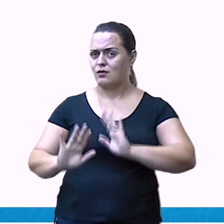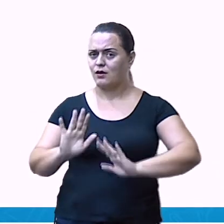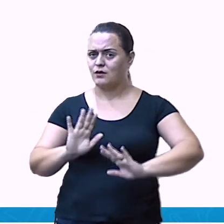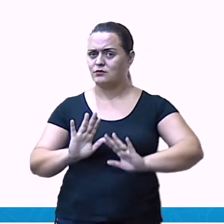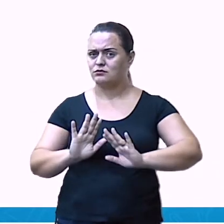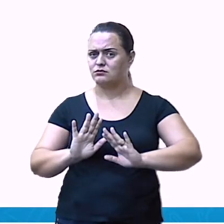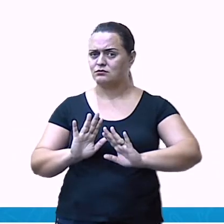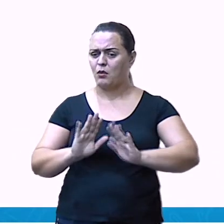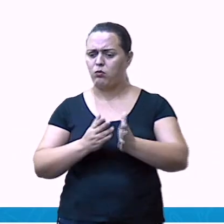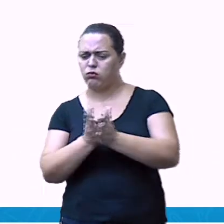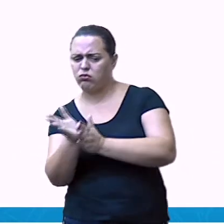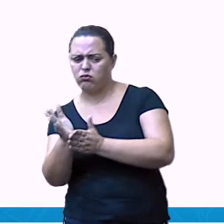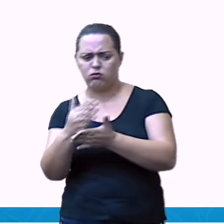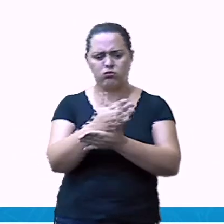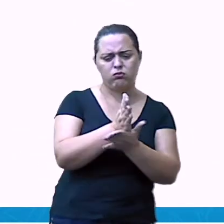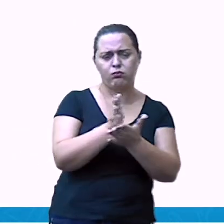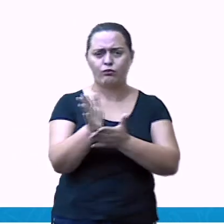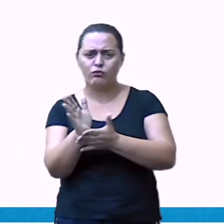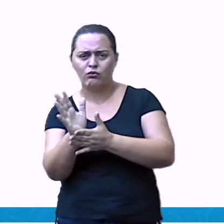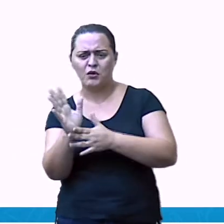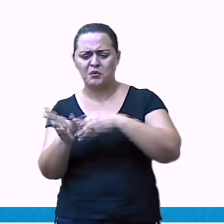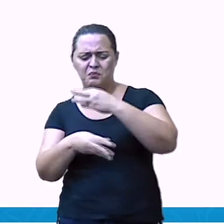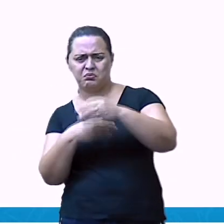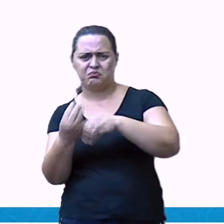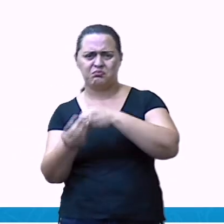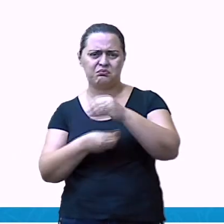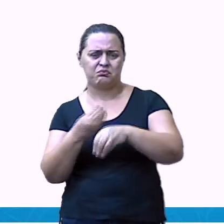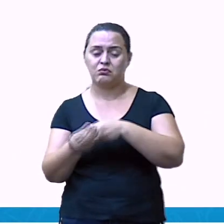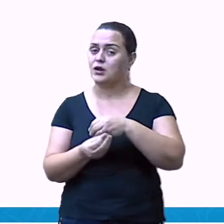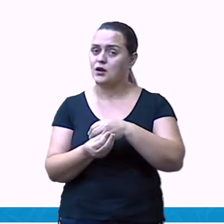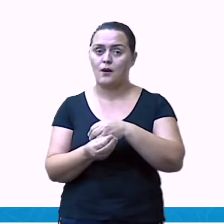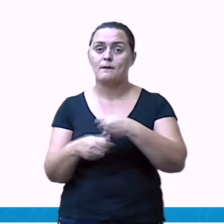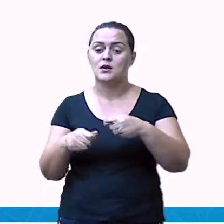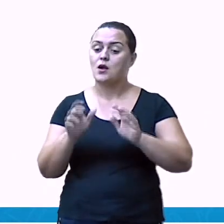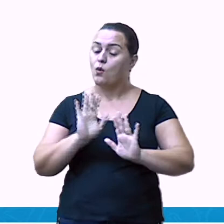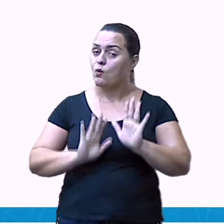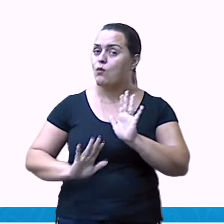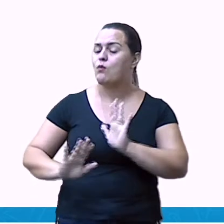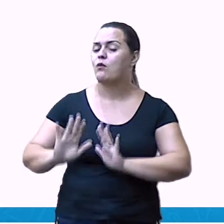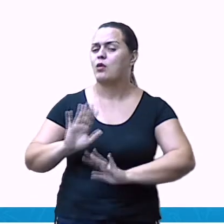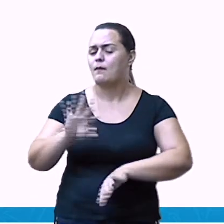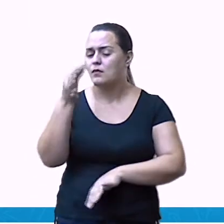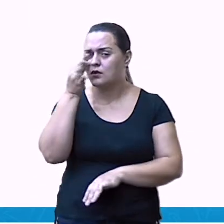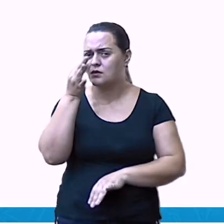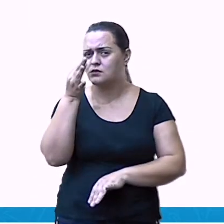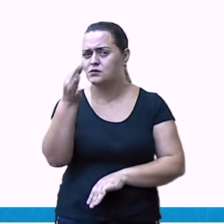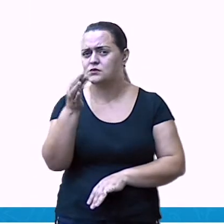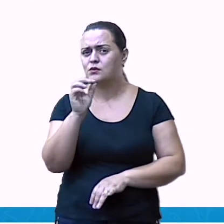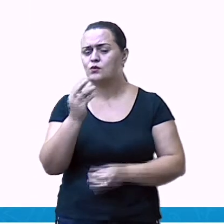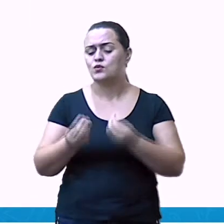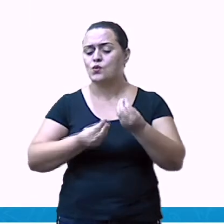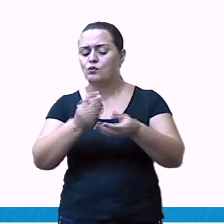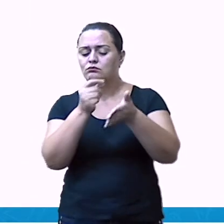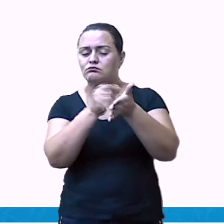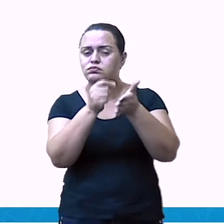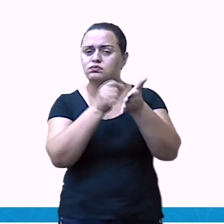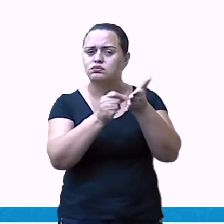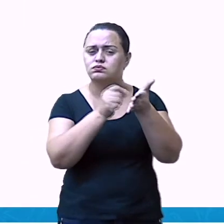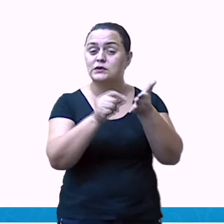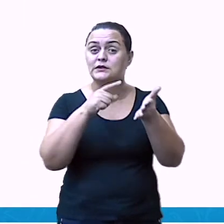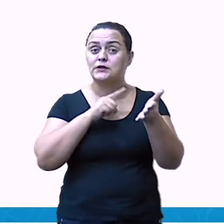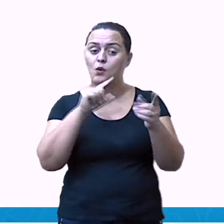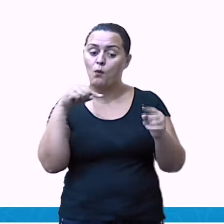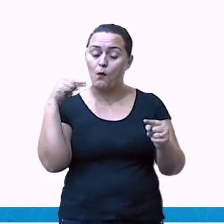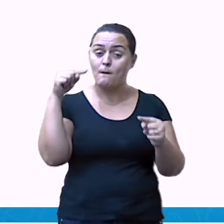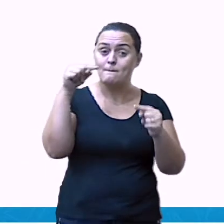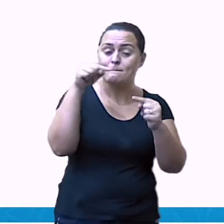a sequência dos fatos. Isso é muito importante. Você precisa ter um objetivo claro,